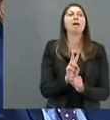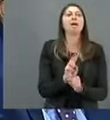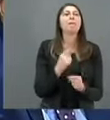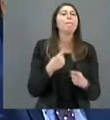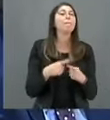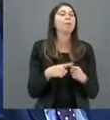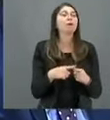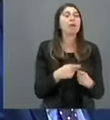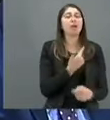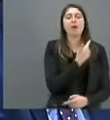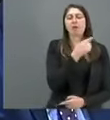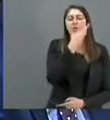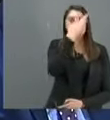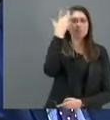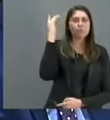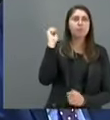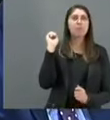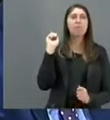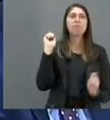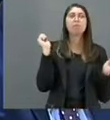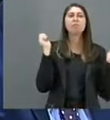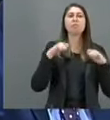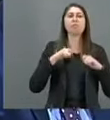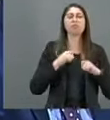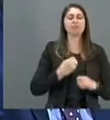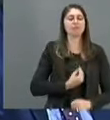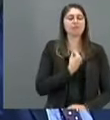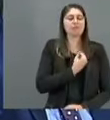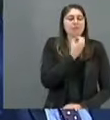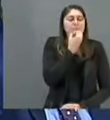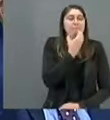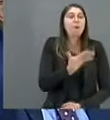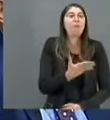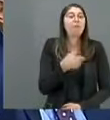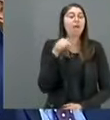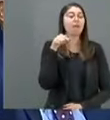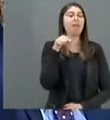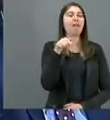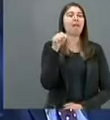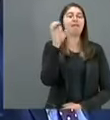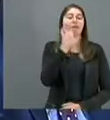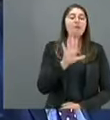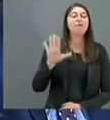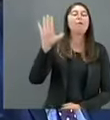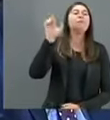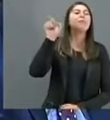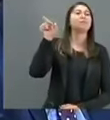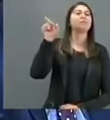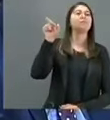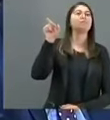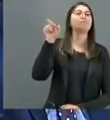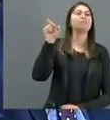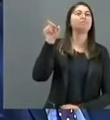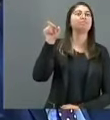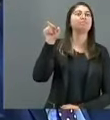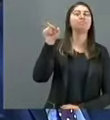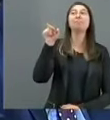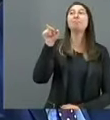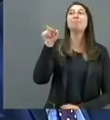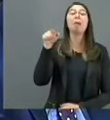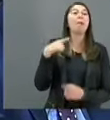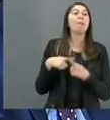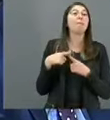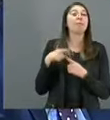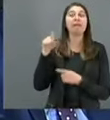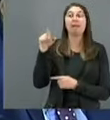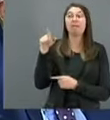a possibilidade de viver muito bem lá na Europa. Para que alguém